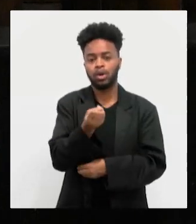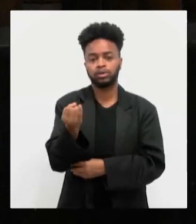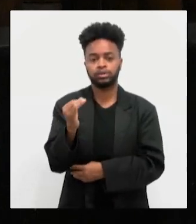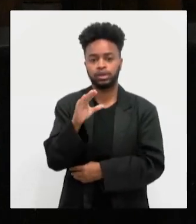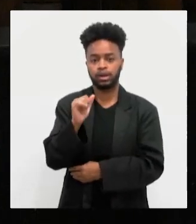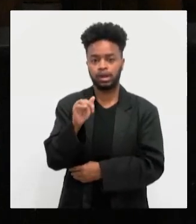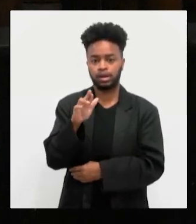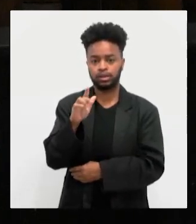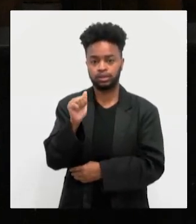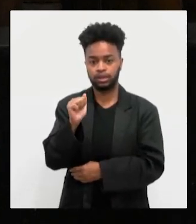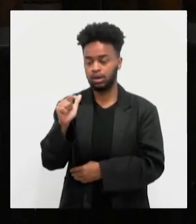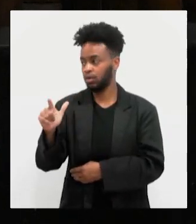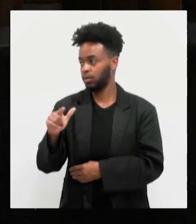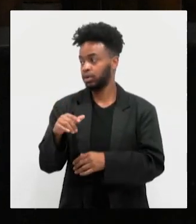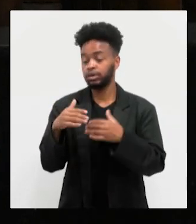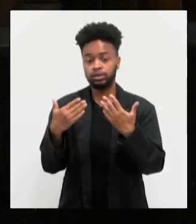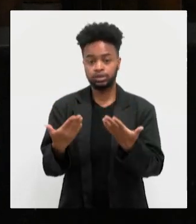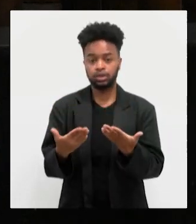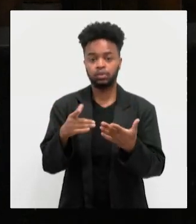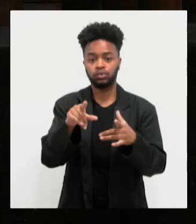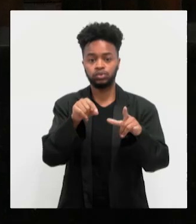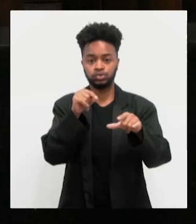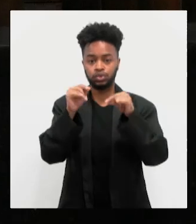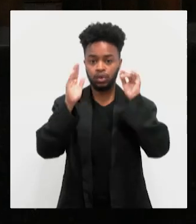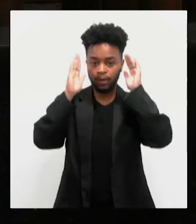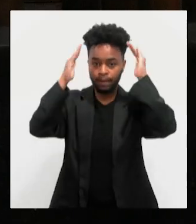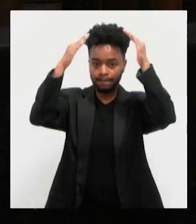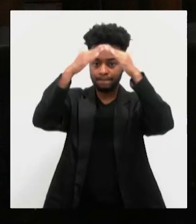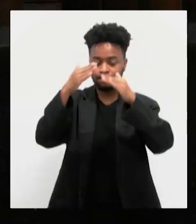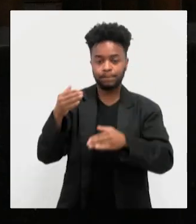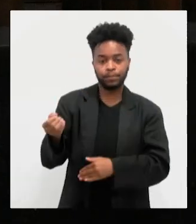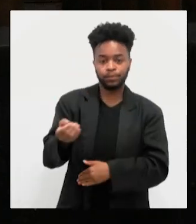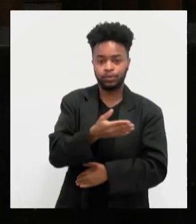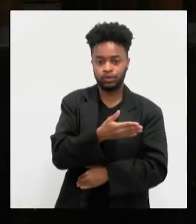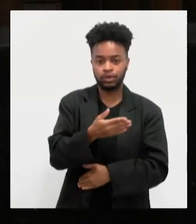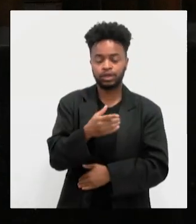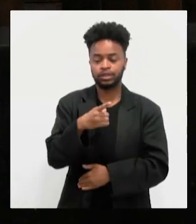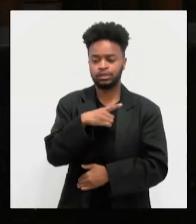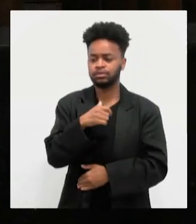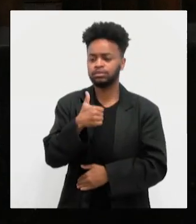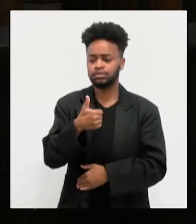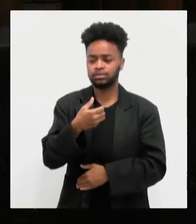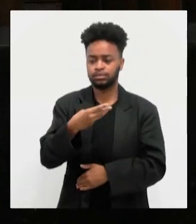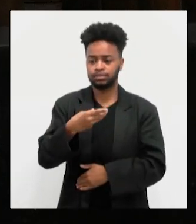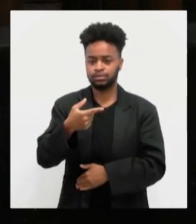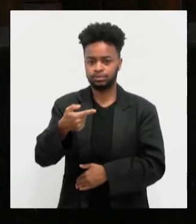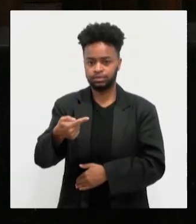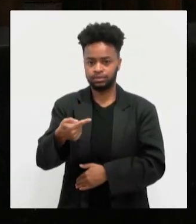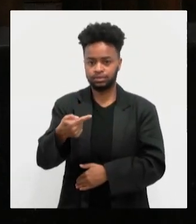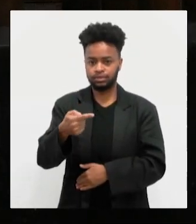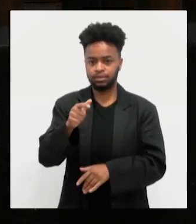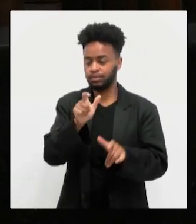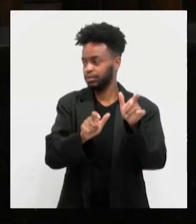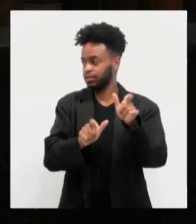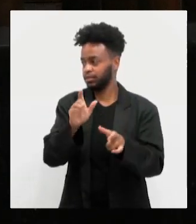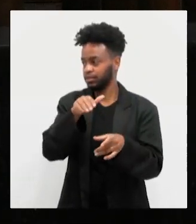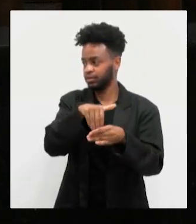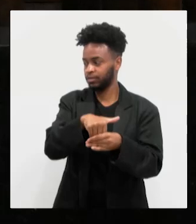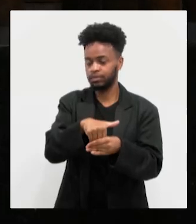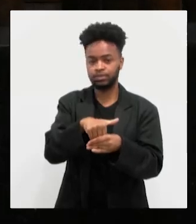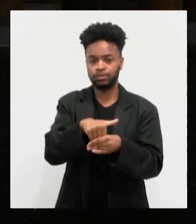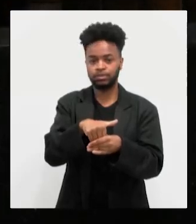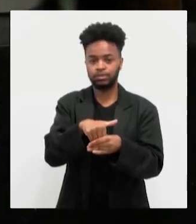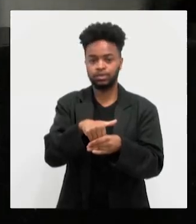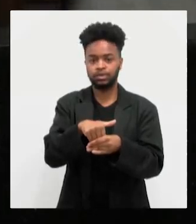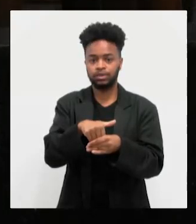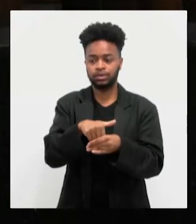do novo Papa tem 137 cardeais para votar. E o número máximo que